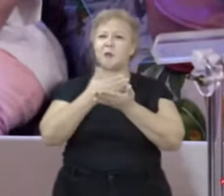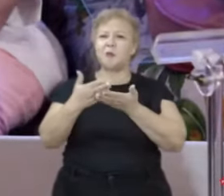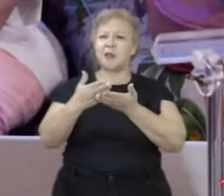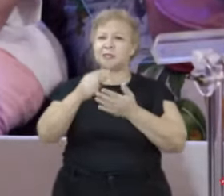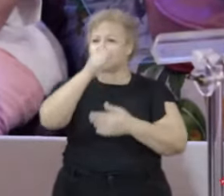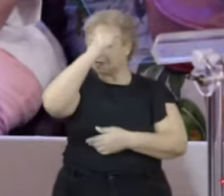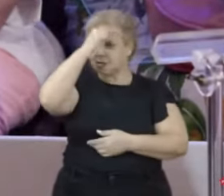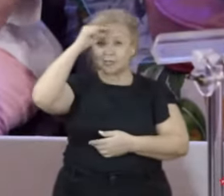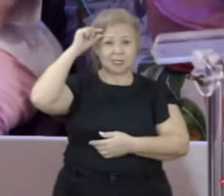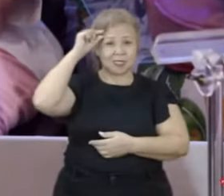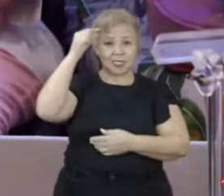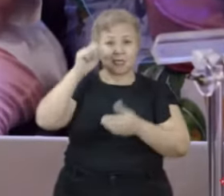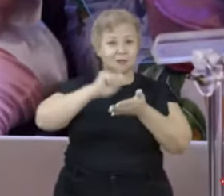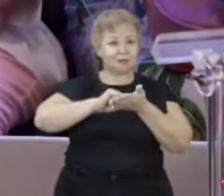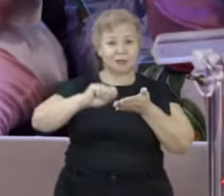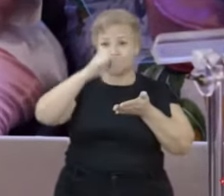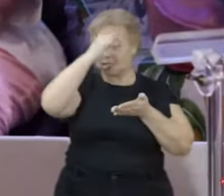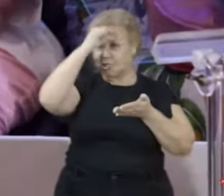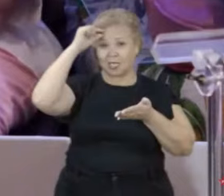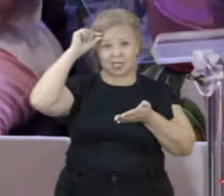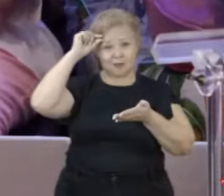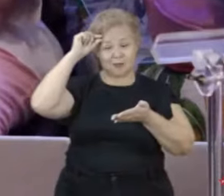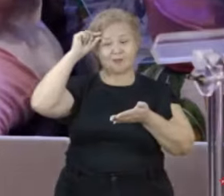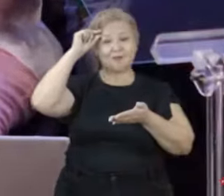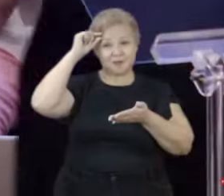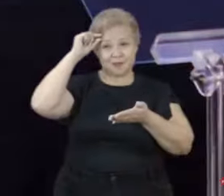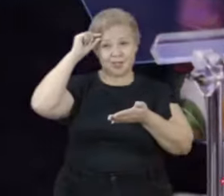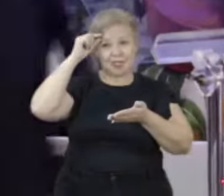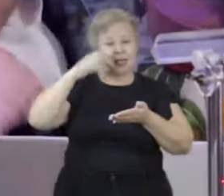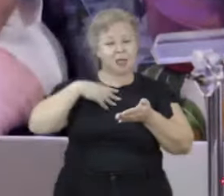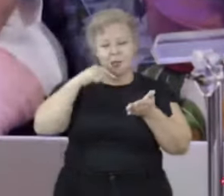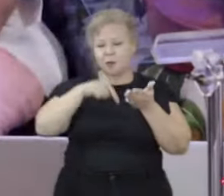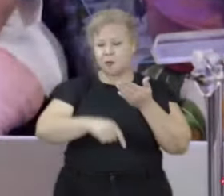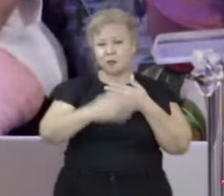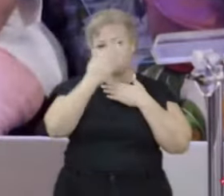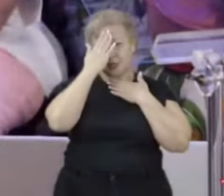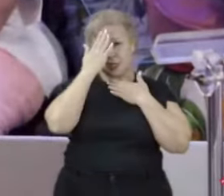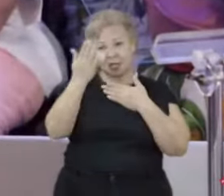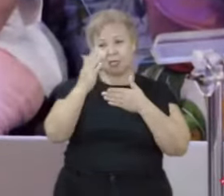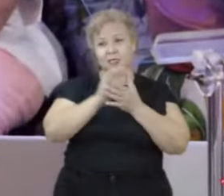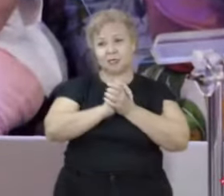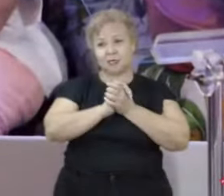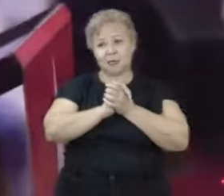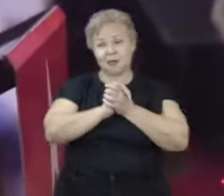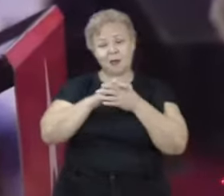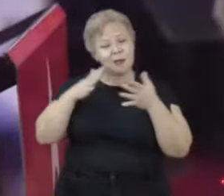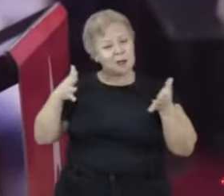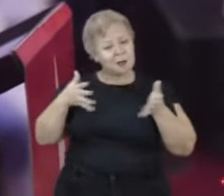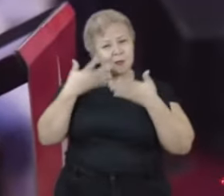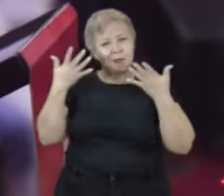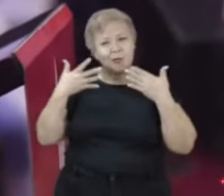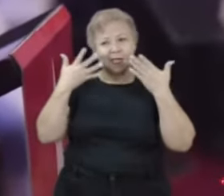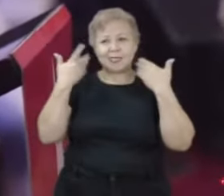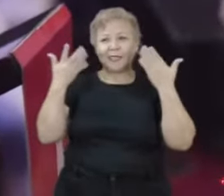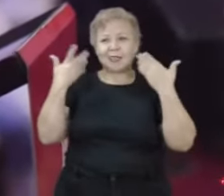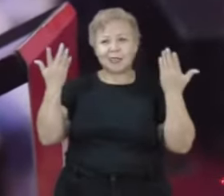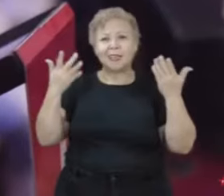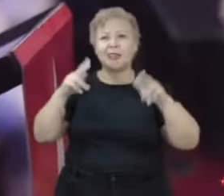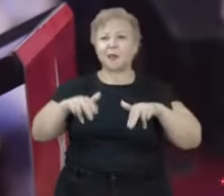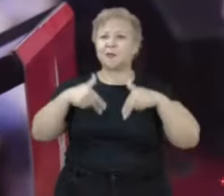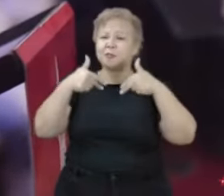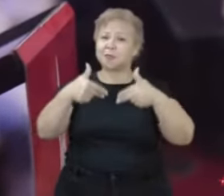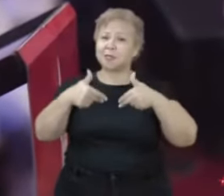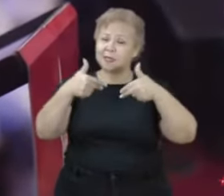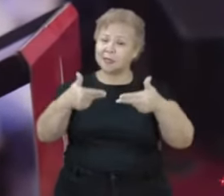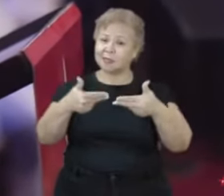estampado, né? Minha profunda gratidão por esse entusiasmo, por essa militância